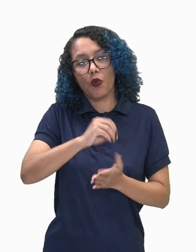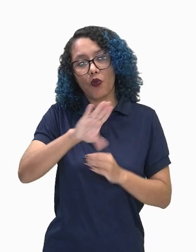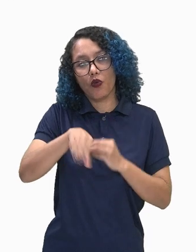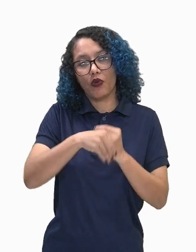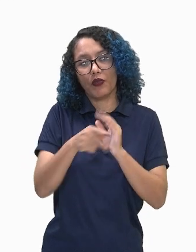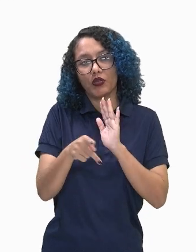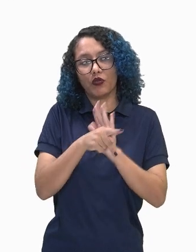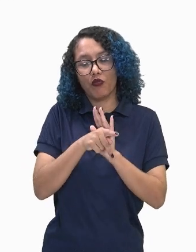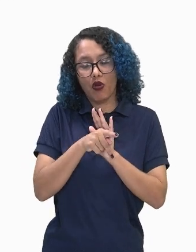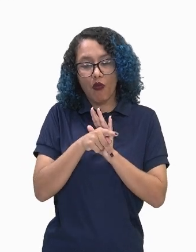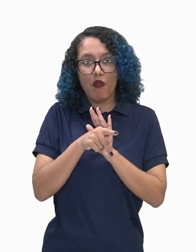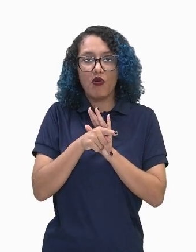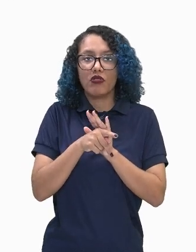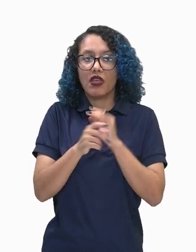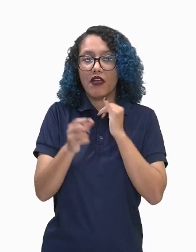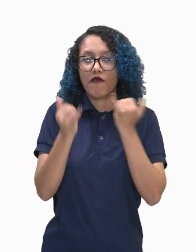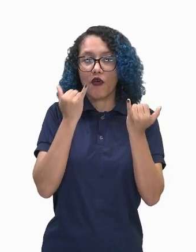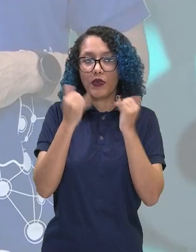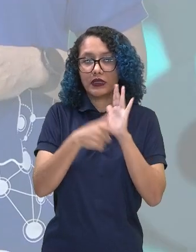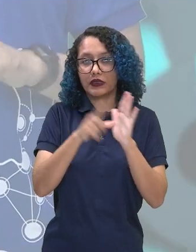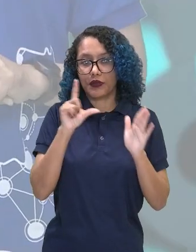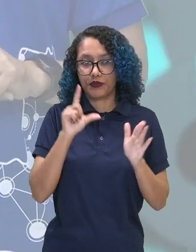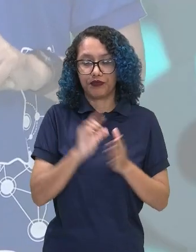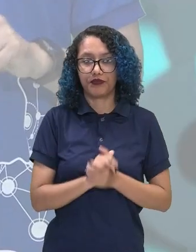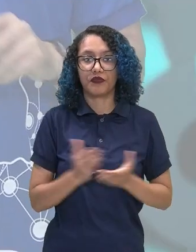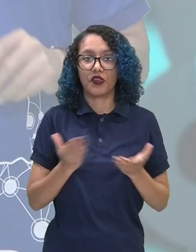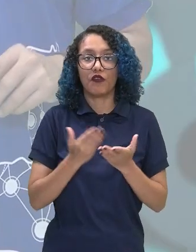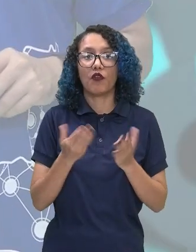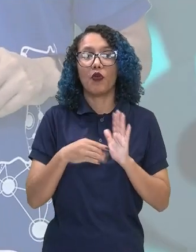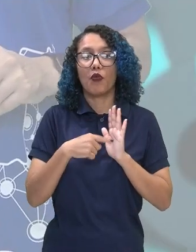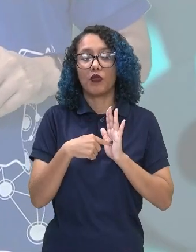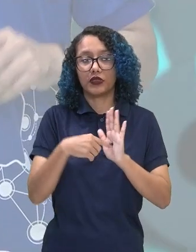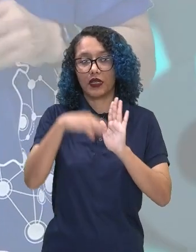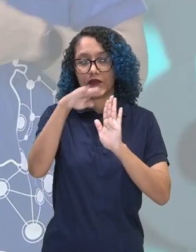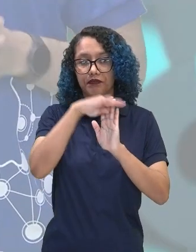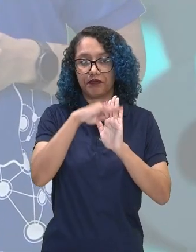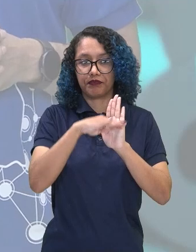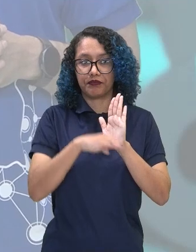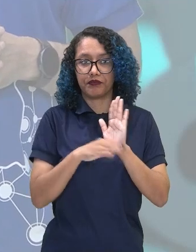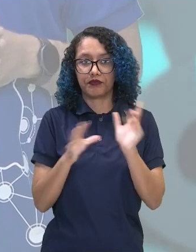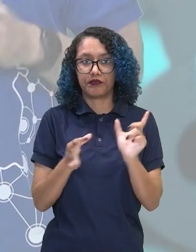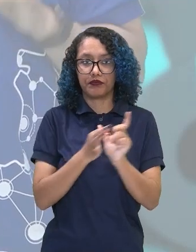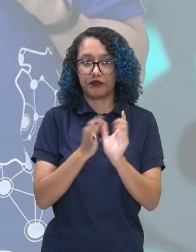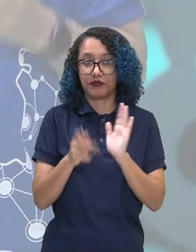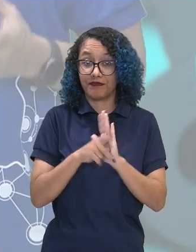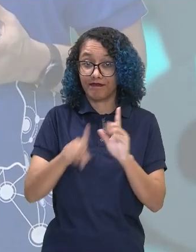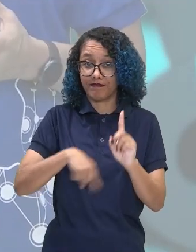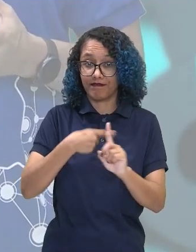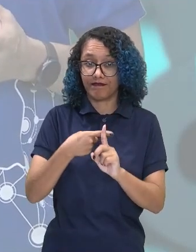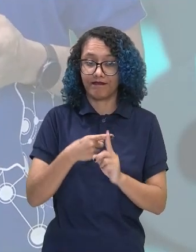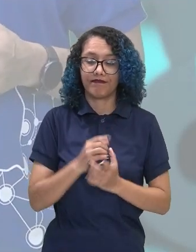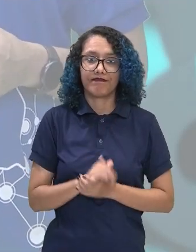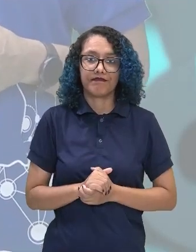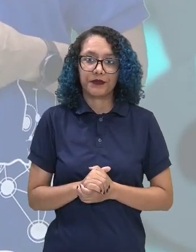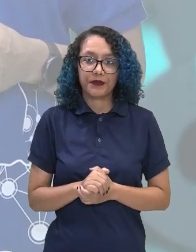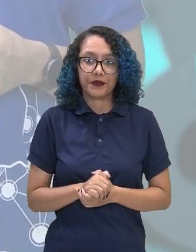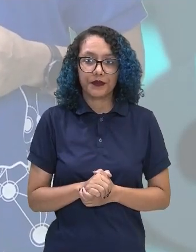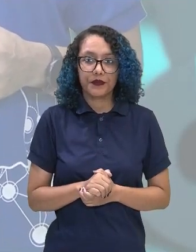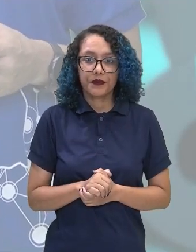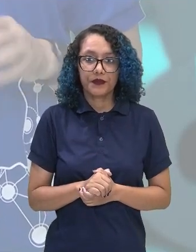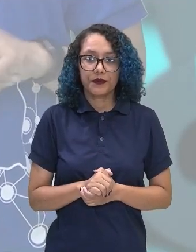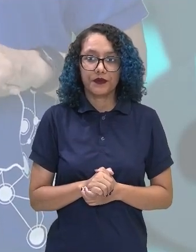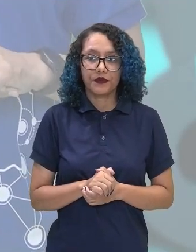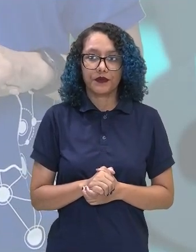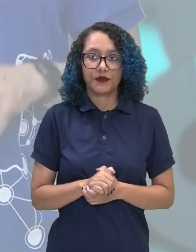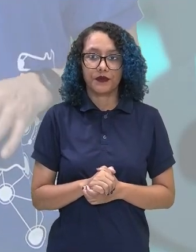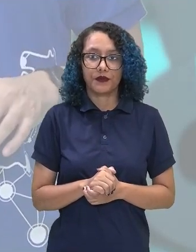do anterior. Vamos ver agora uma lista de conjunções de adição, né? Aquelas conjunções que é onde